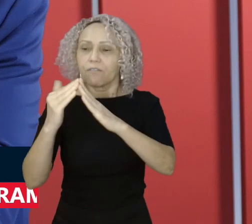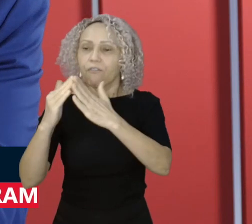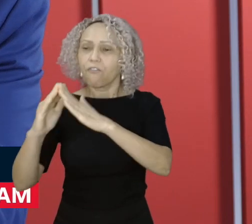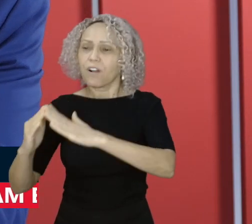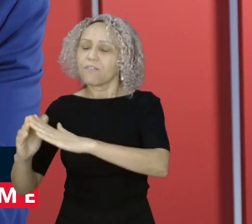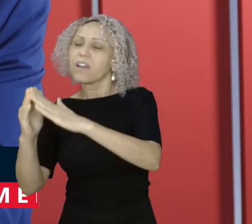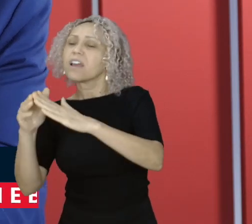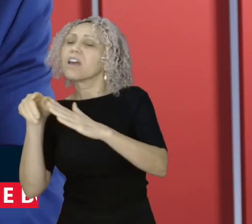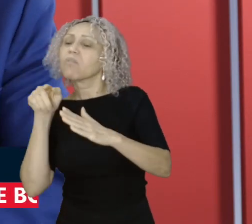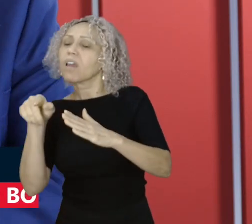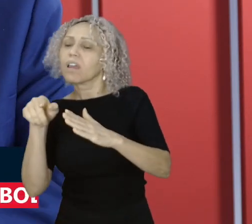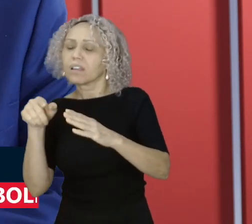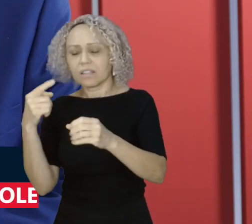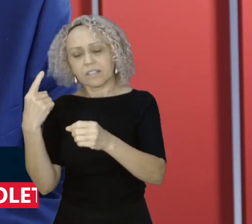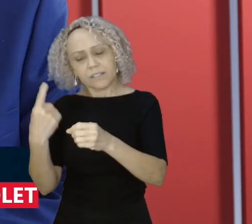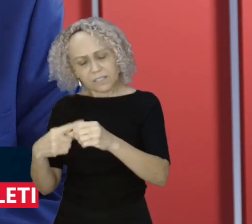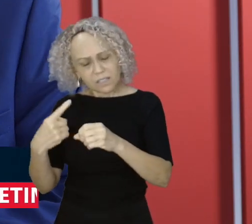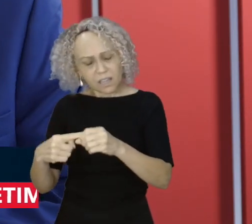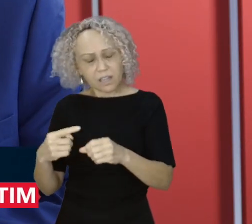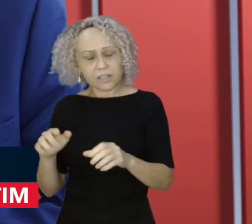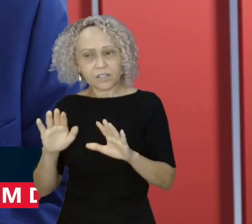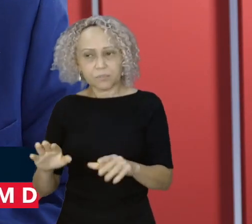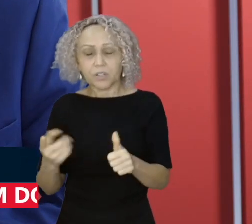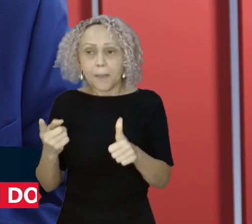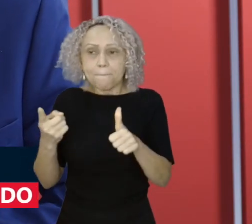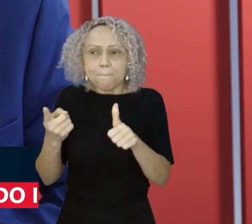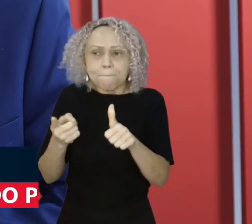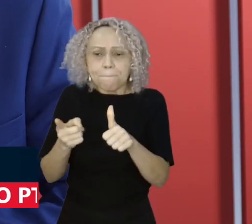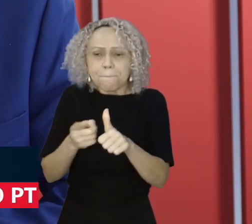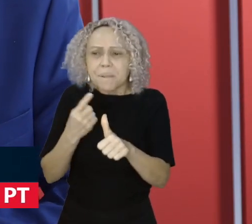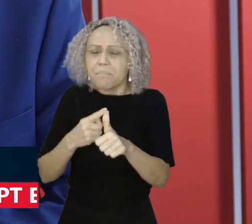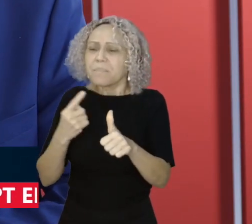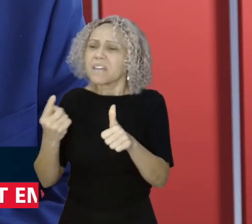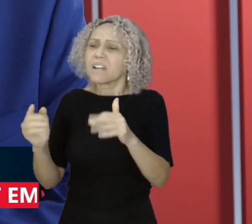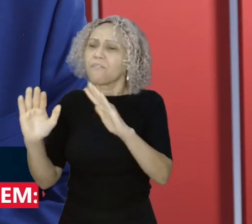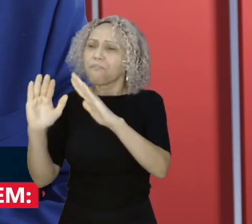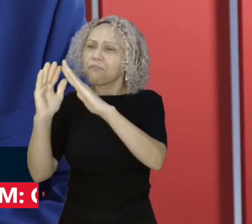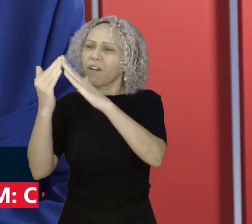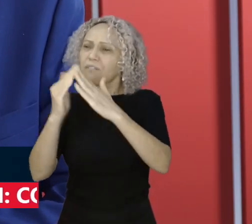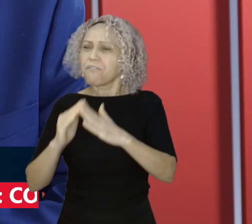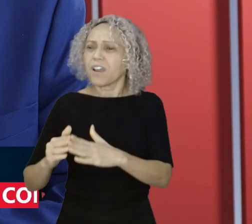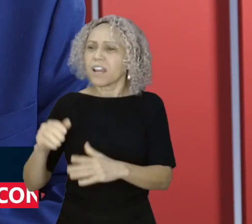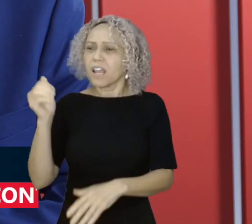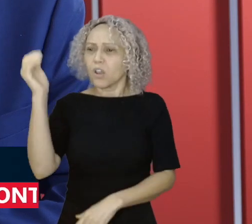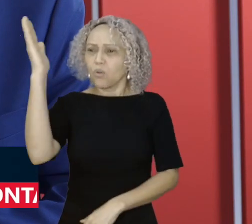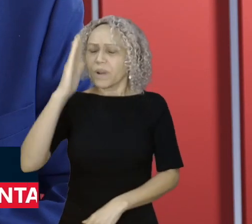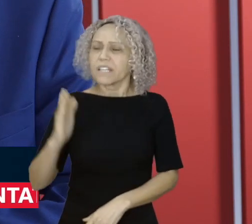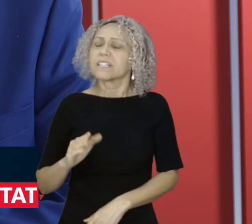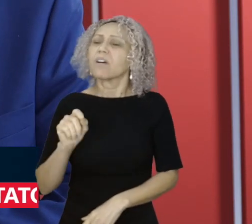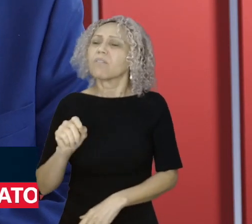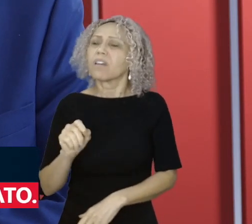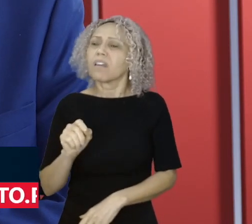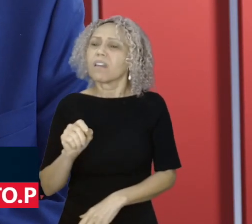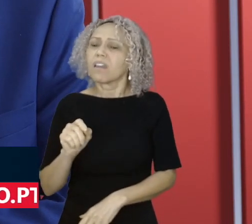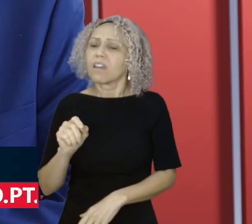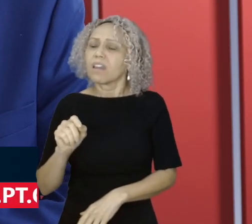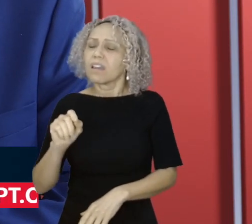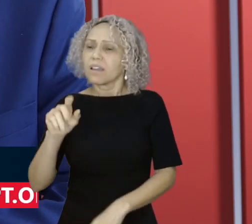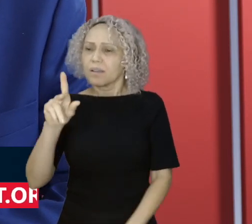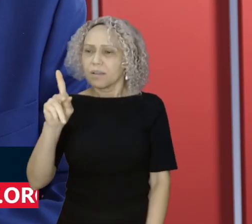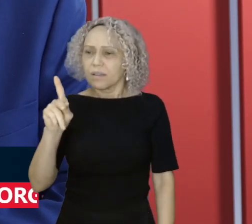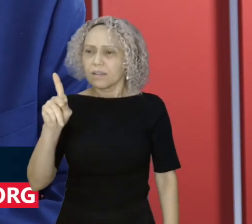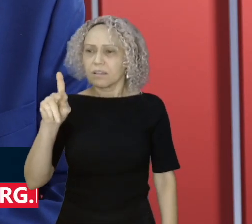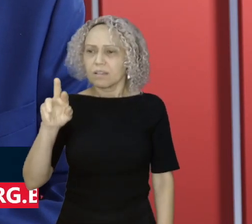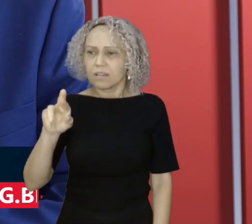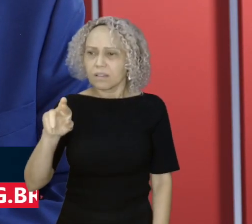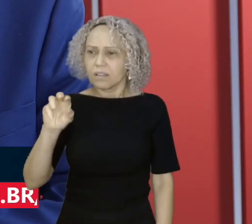sendo segregado. A primeira favela do Brasil é a favela da Providência, né, que vem dos remanescentes de Canudos, que chega no Rio de Janeiro